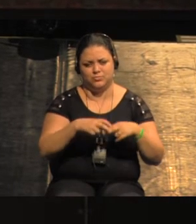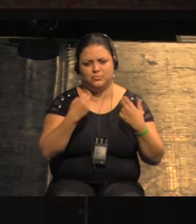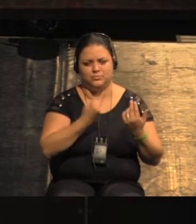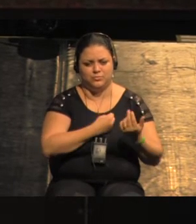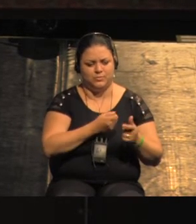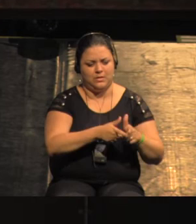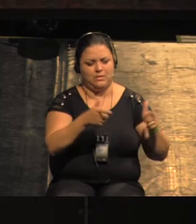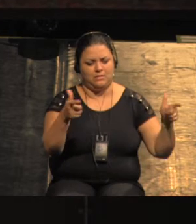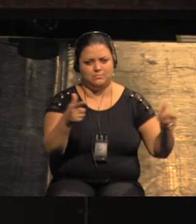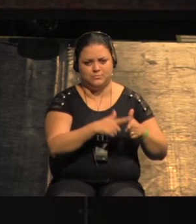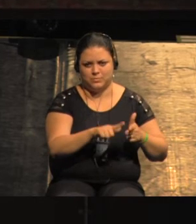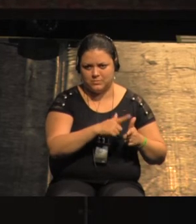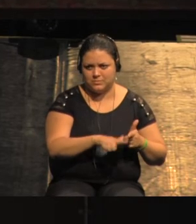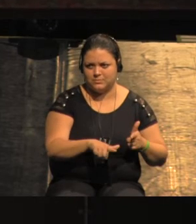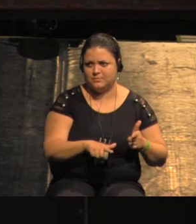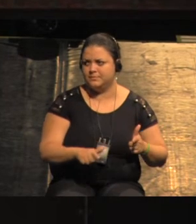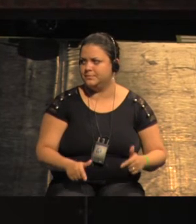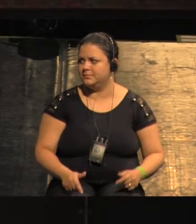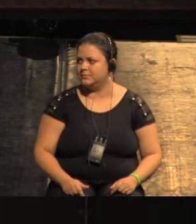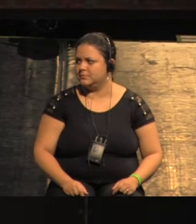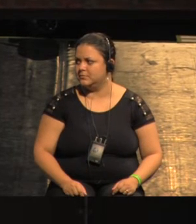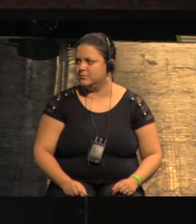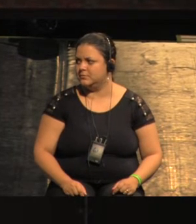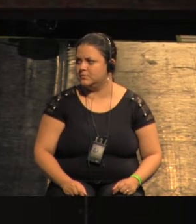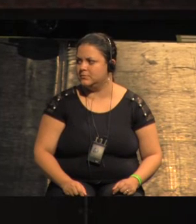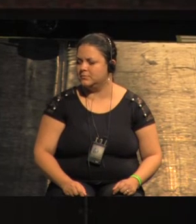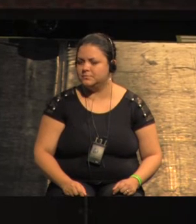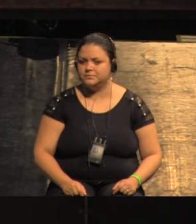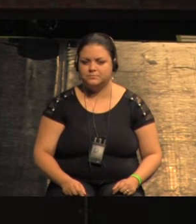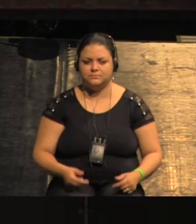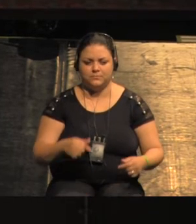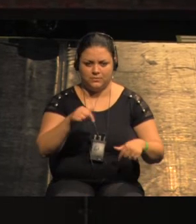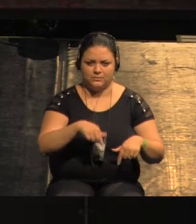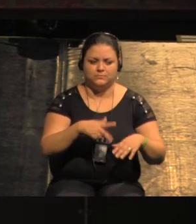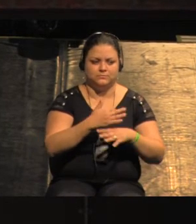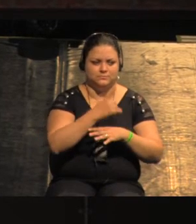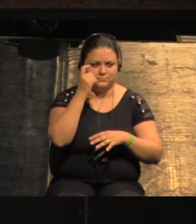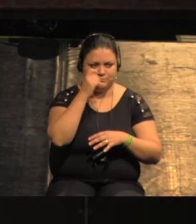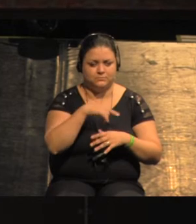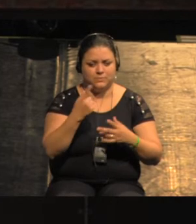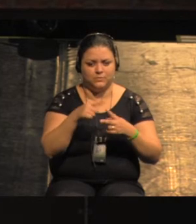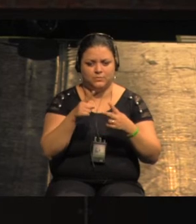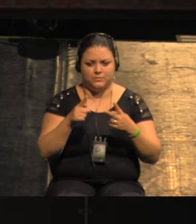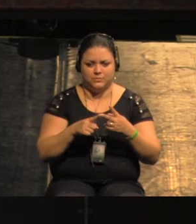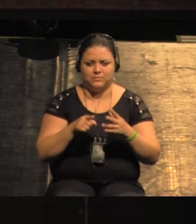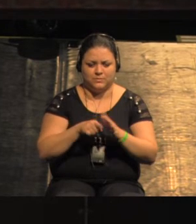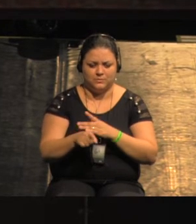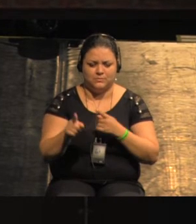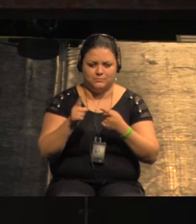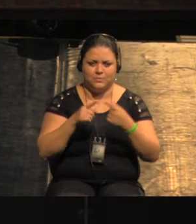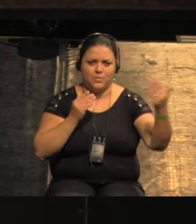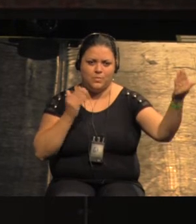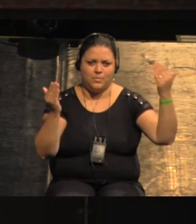crescimento de situações que, enfim, são críticas na cidade. Então, essas